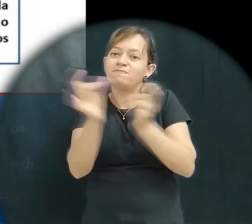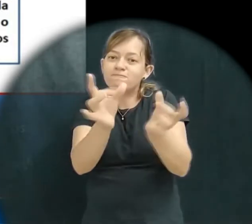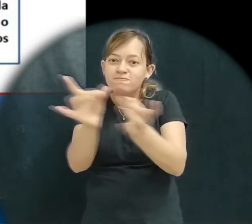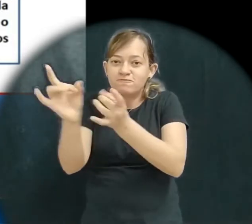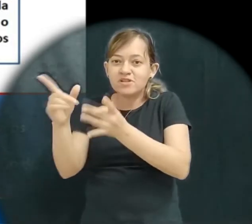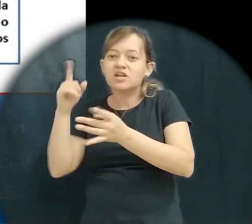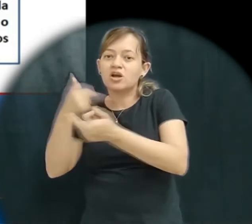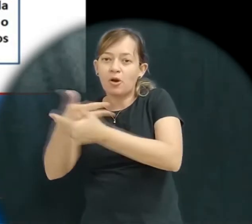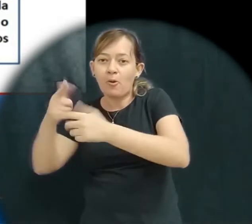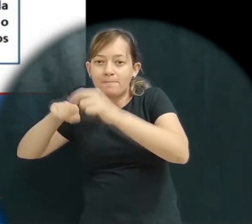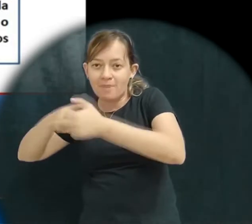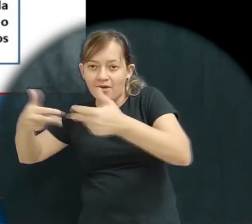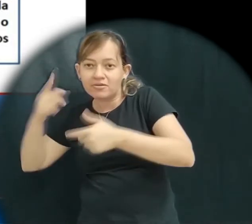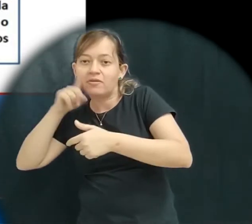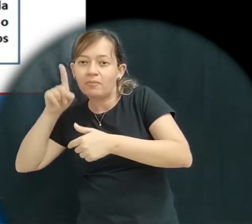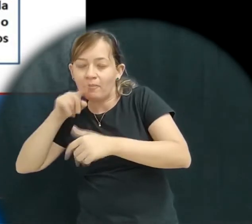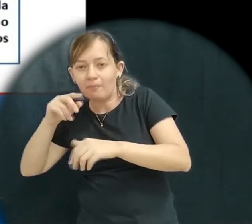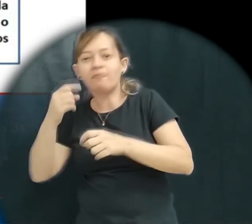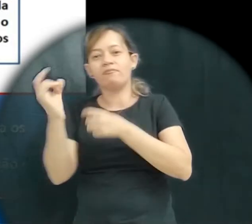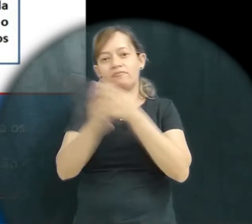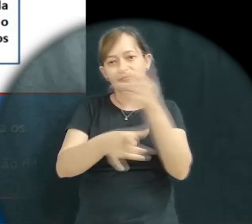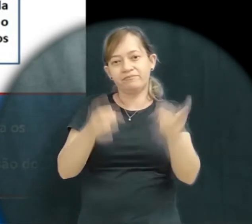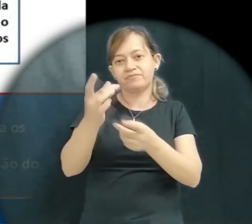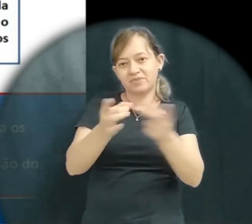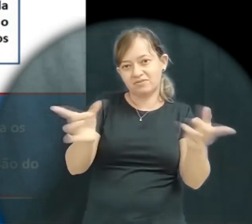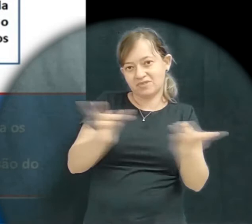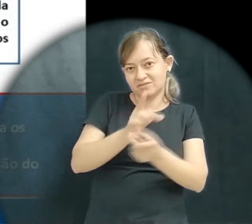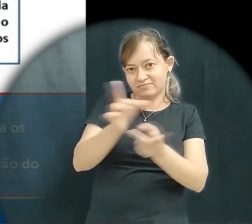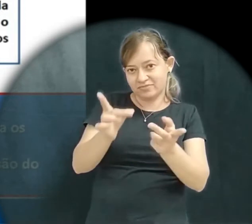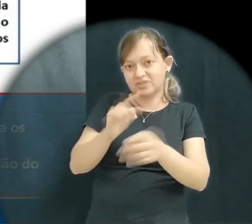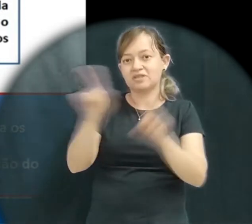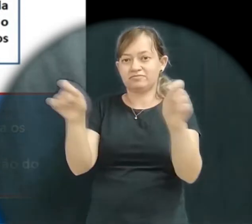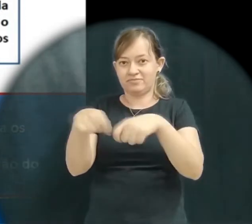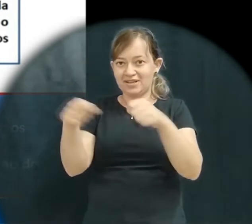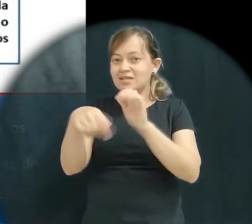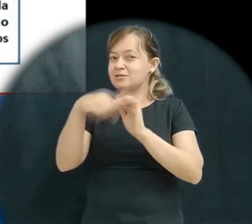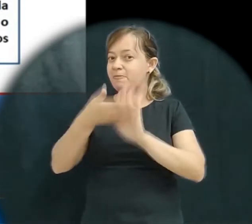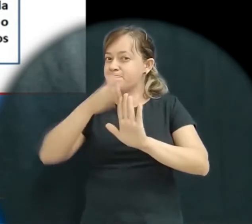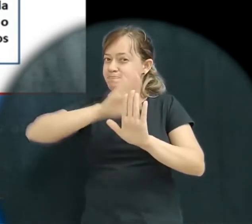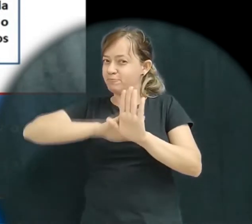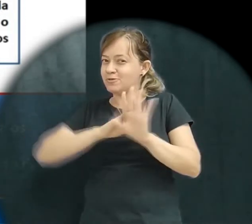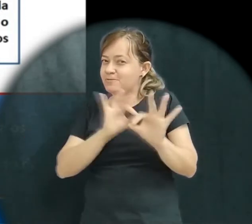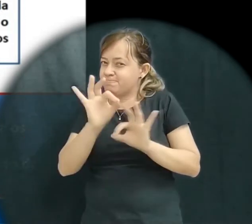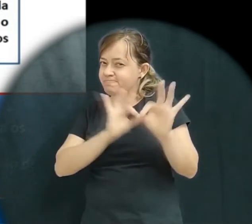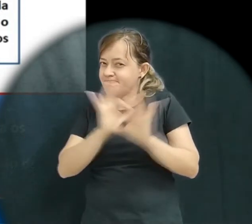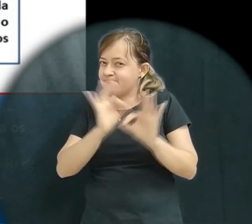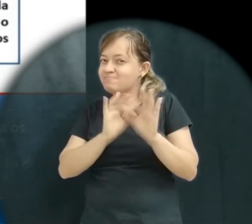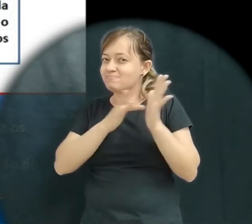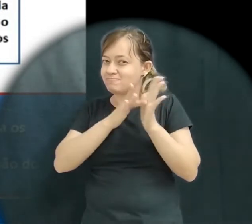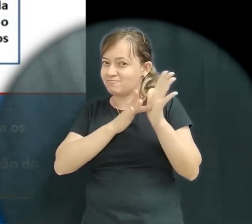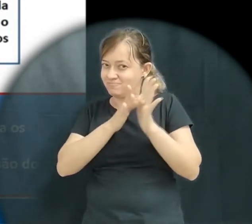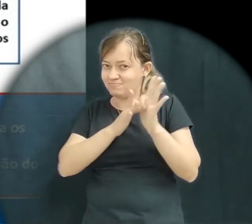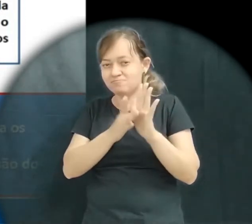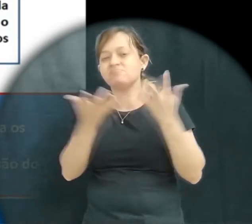então beneficiando a indústria americana. Então não foi apenas para ajudar, ele tinha um plano por trás dessa ajuda. O que eles queriam